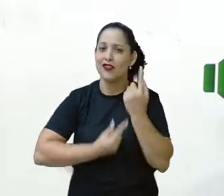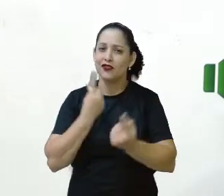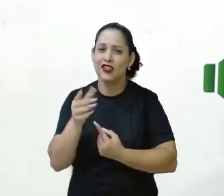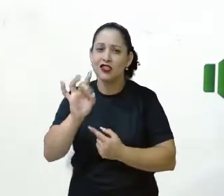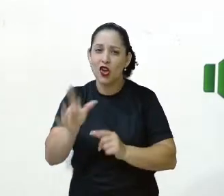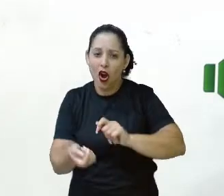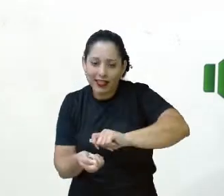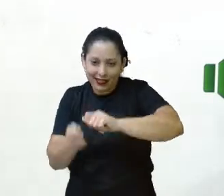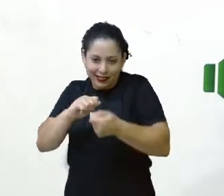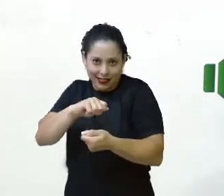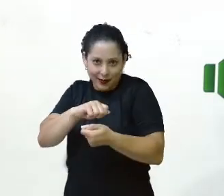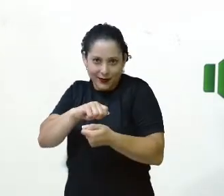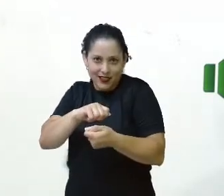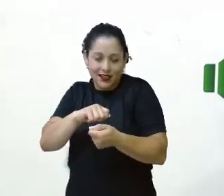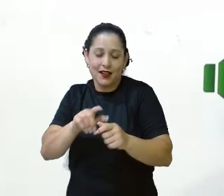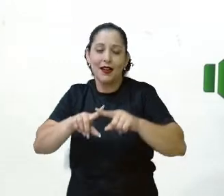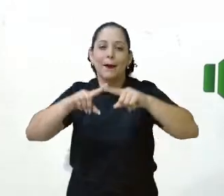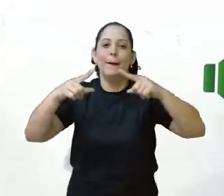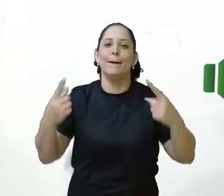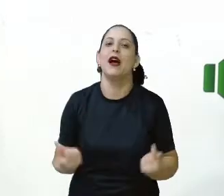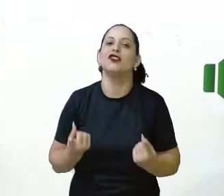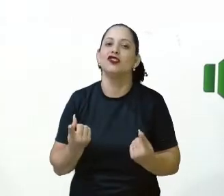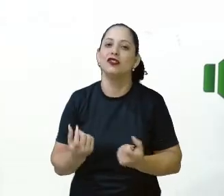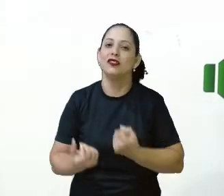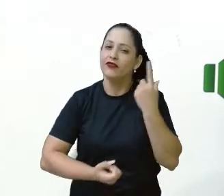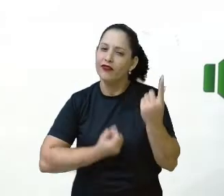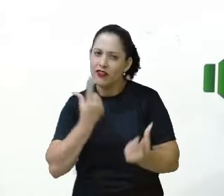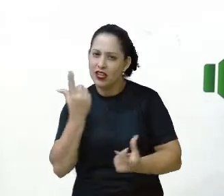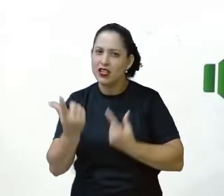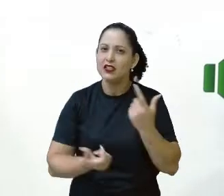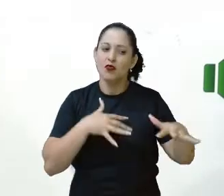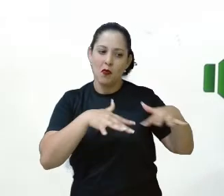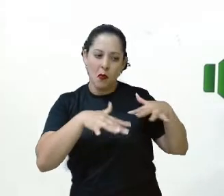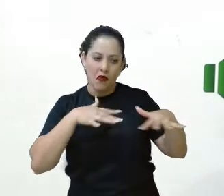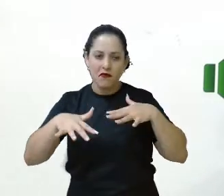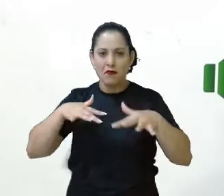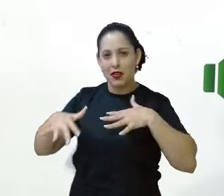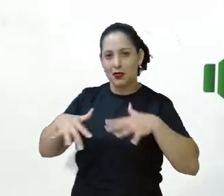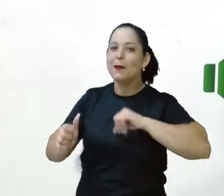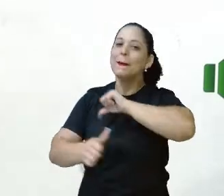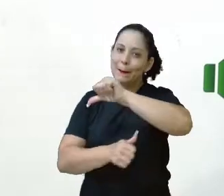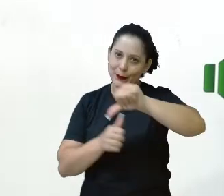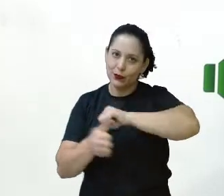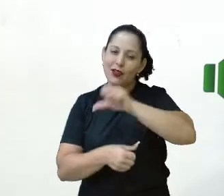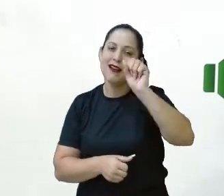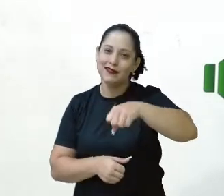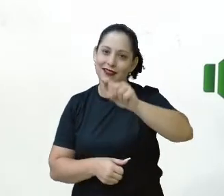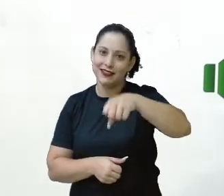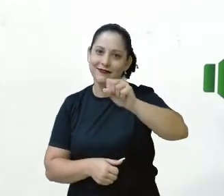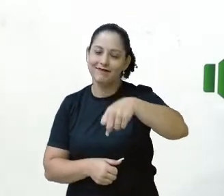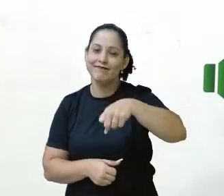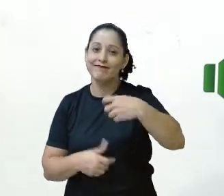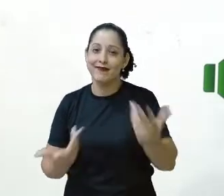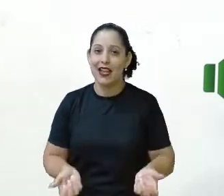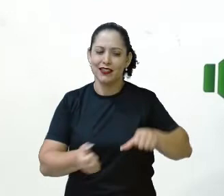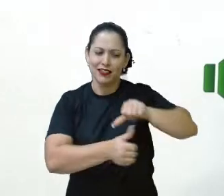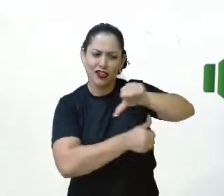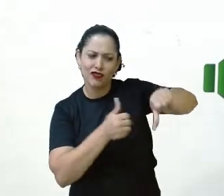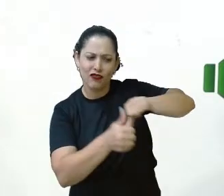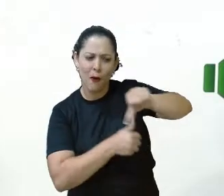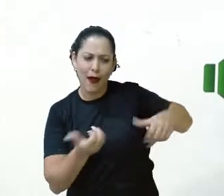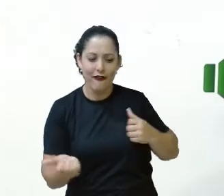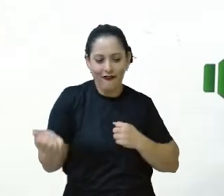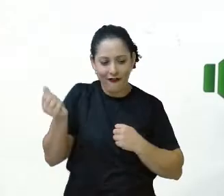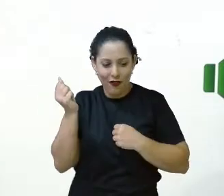ajuste, mas geralmente há uma alteração no ritmo que faz com que uma música deixe de ser um forró e passe a